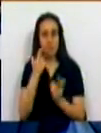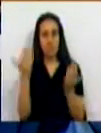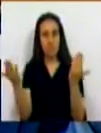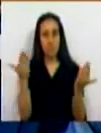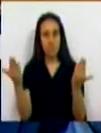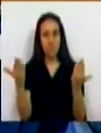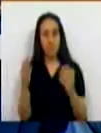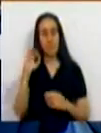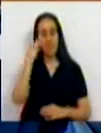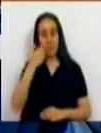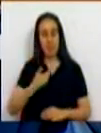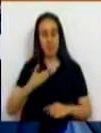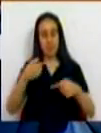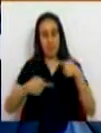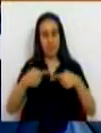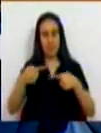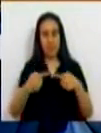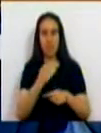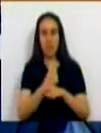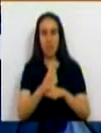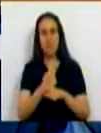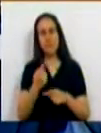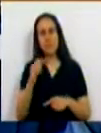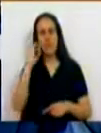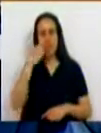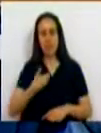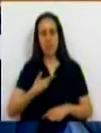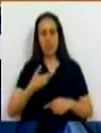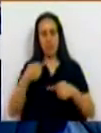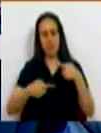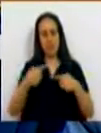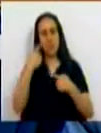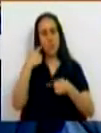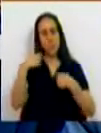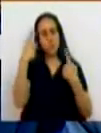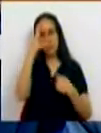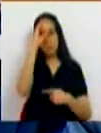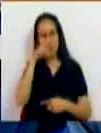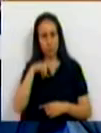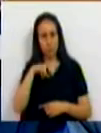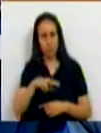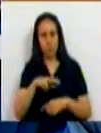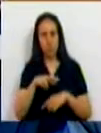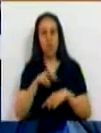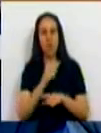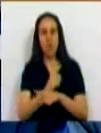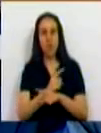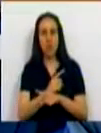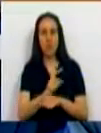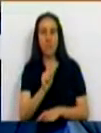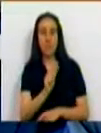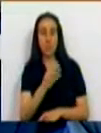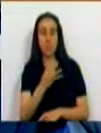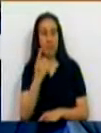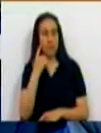comparabilidade do déficit nestes primeiros, da evolução do déficit público português, nestes primeiros 4 meses